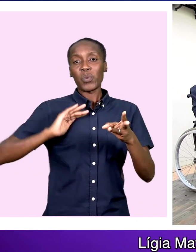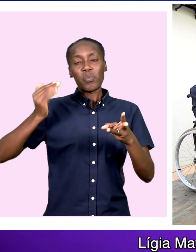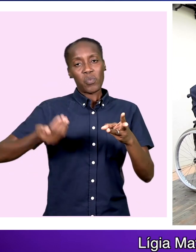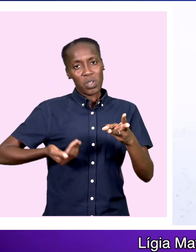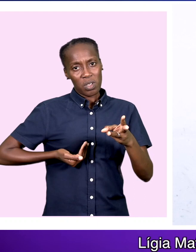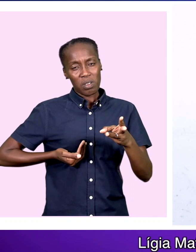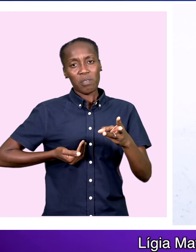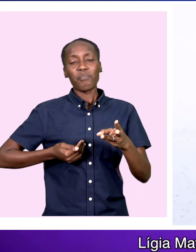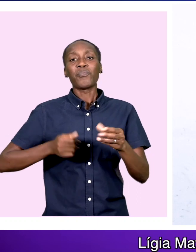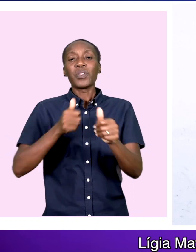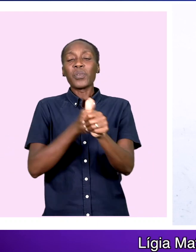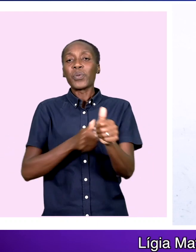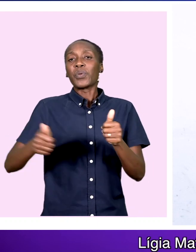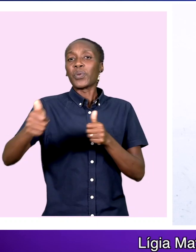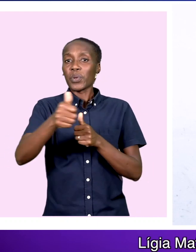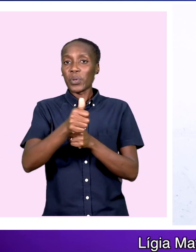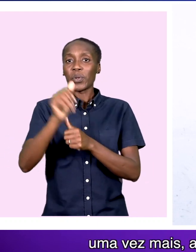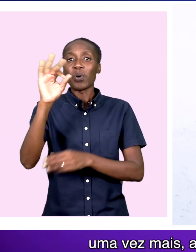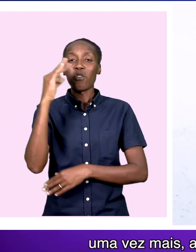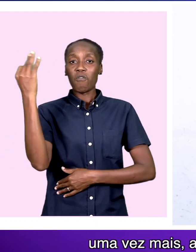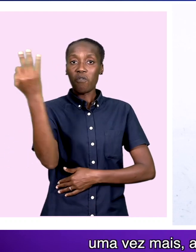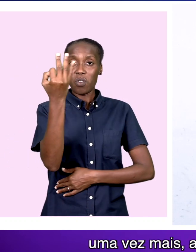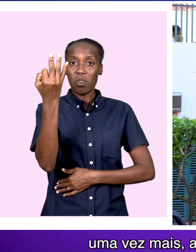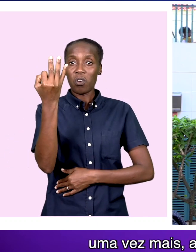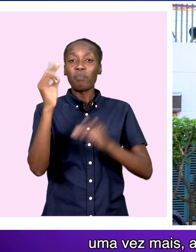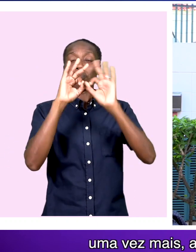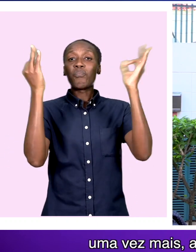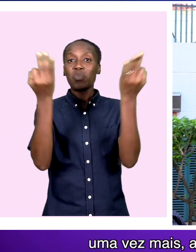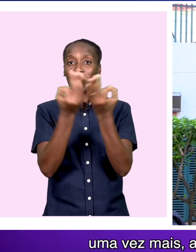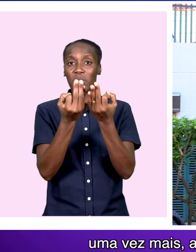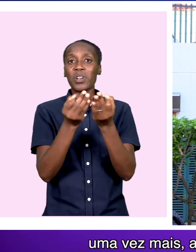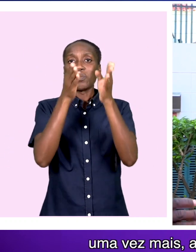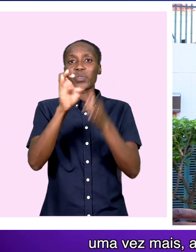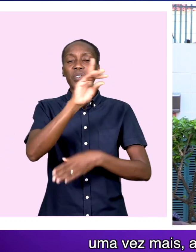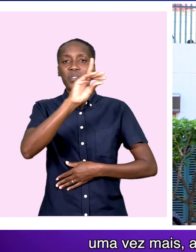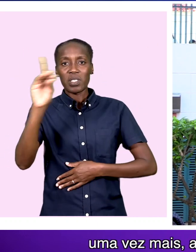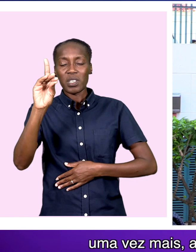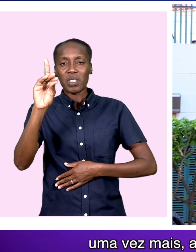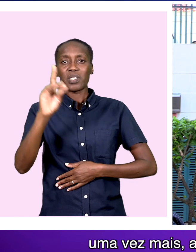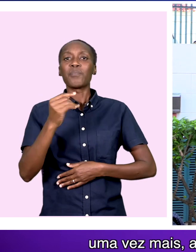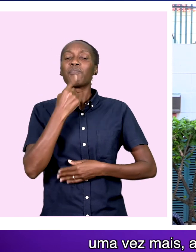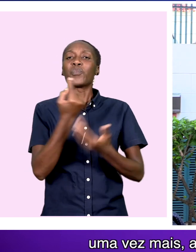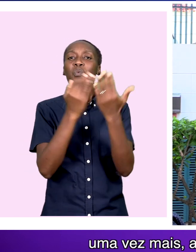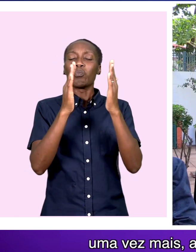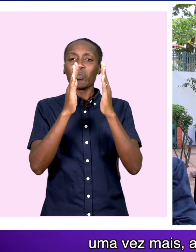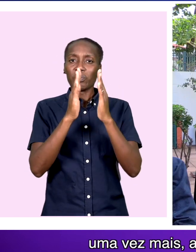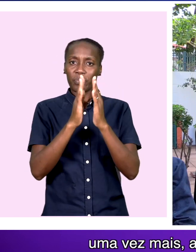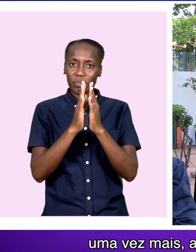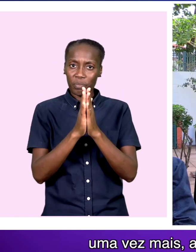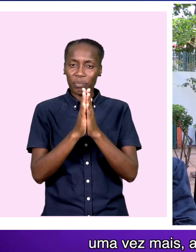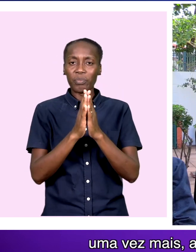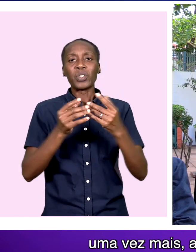Deficiência, FAMOD, e agradecer por ter aceitado o nosso convite e esperamos tê-lo numa